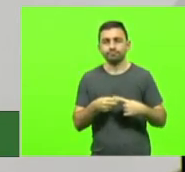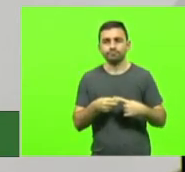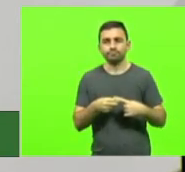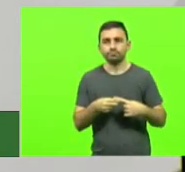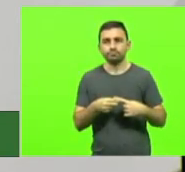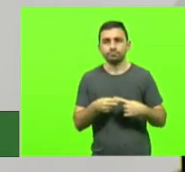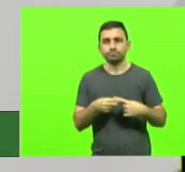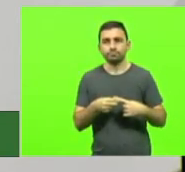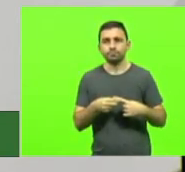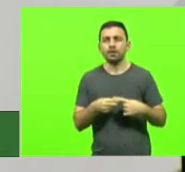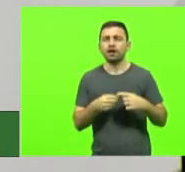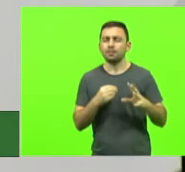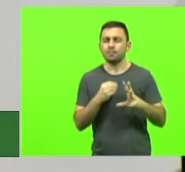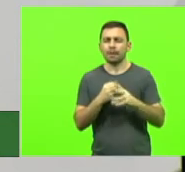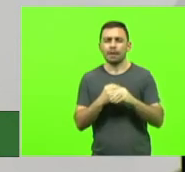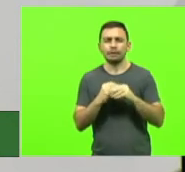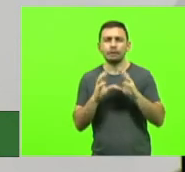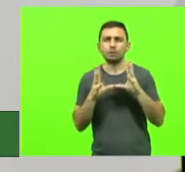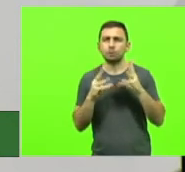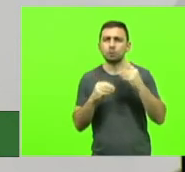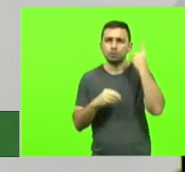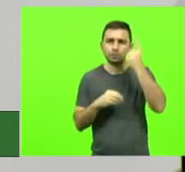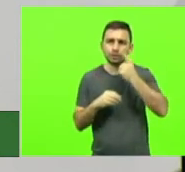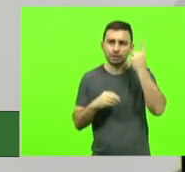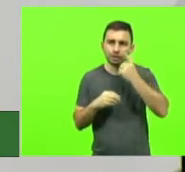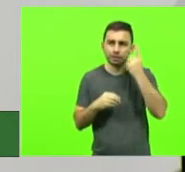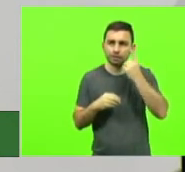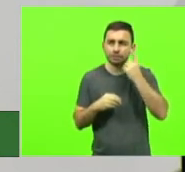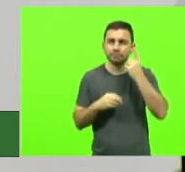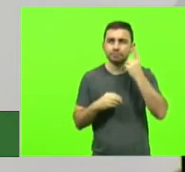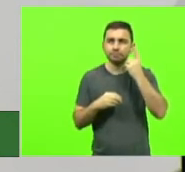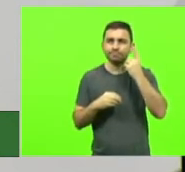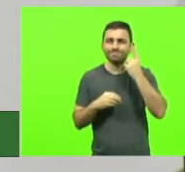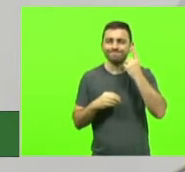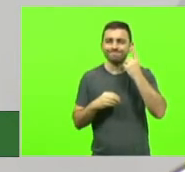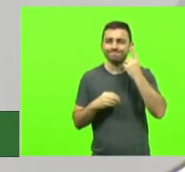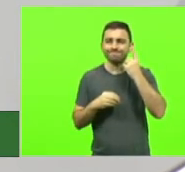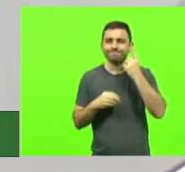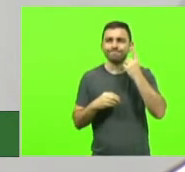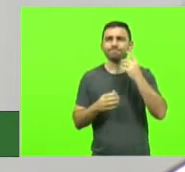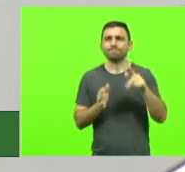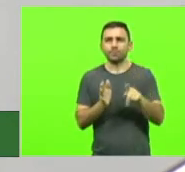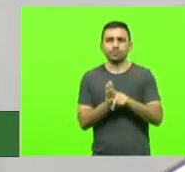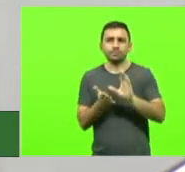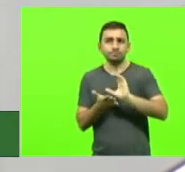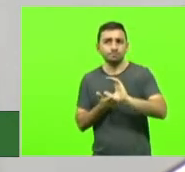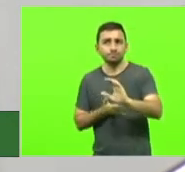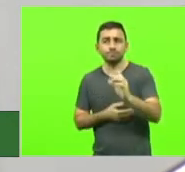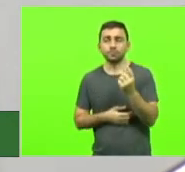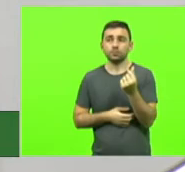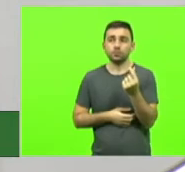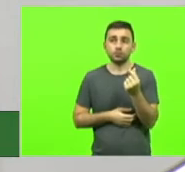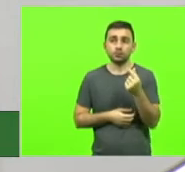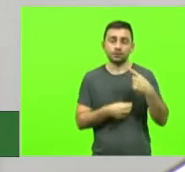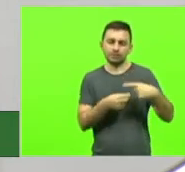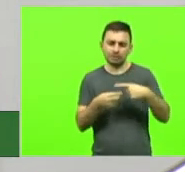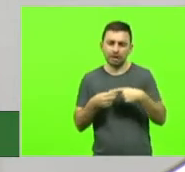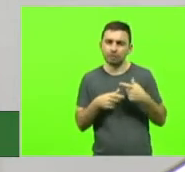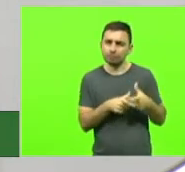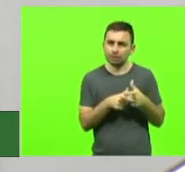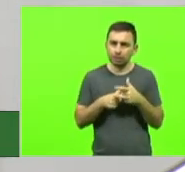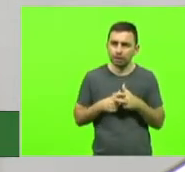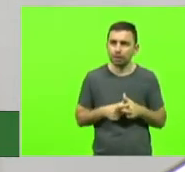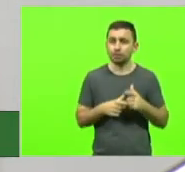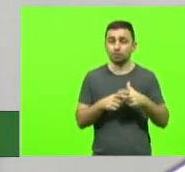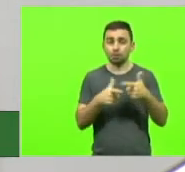as emendas de todos os parlamentares, levando recursos do município pequeno aos grandes de Santa